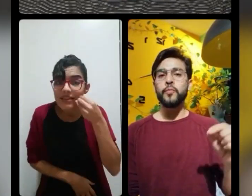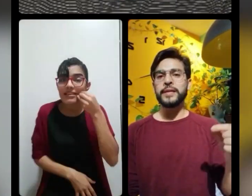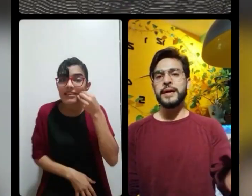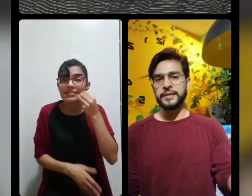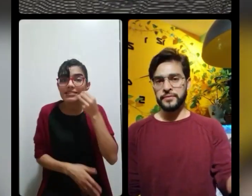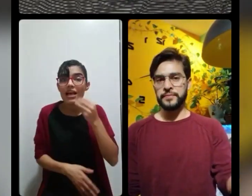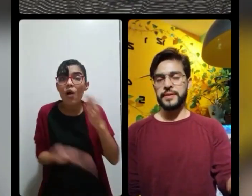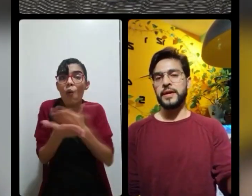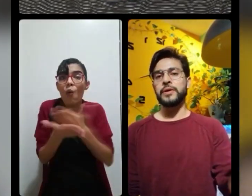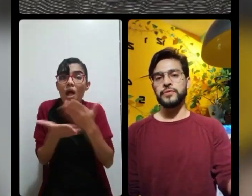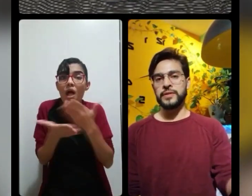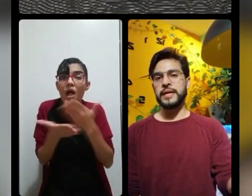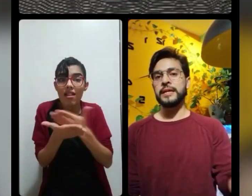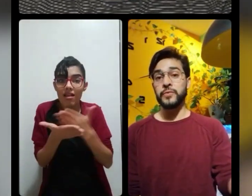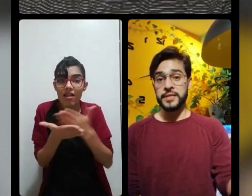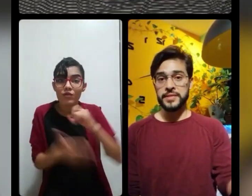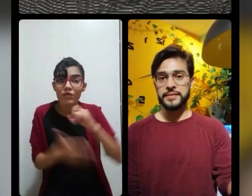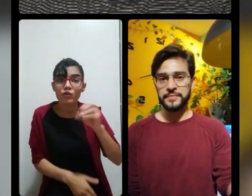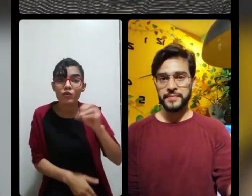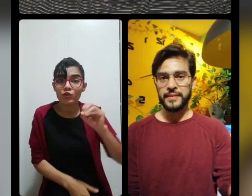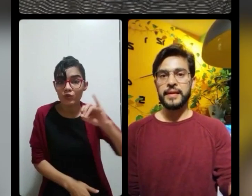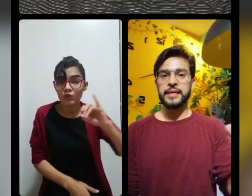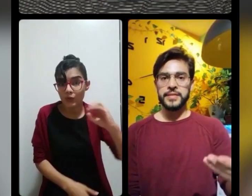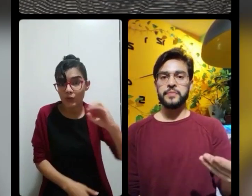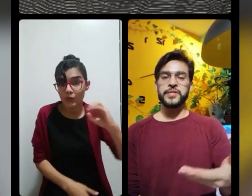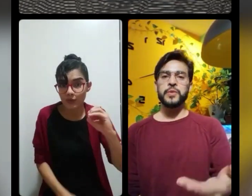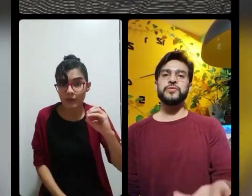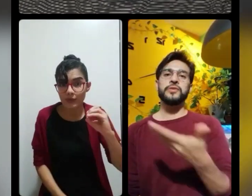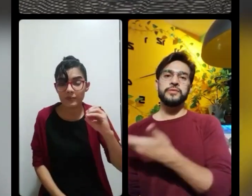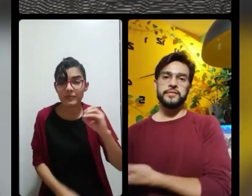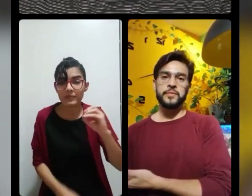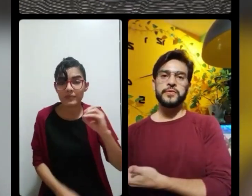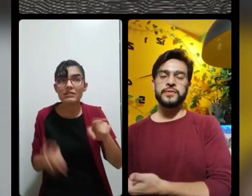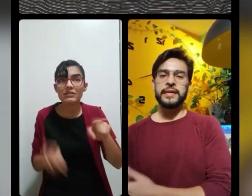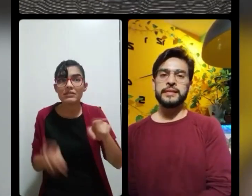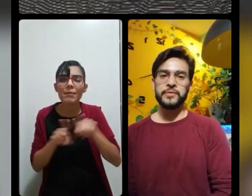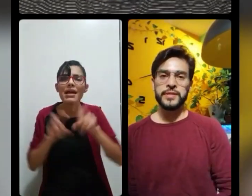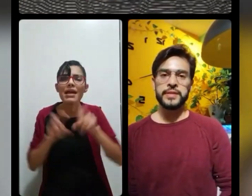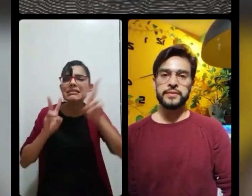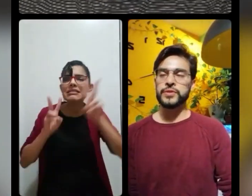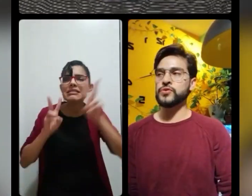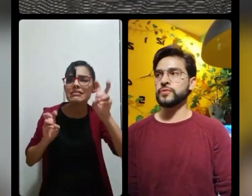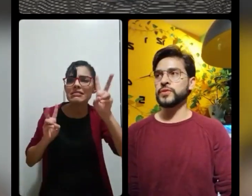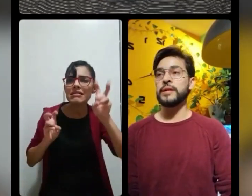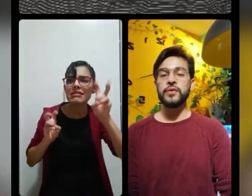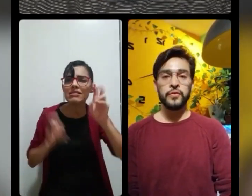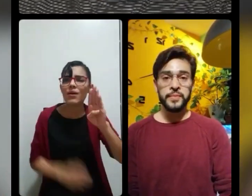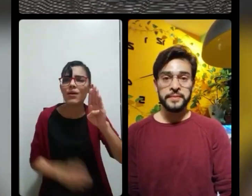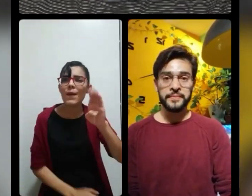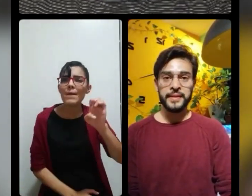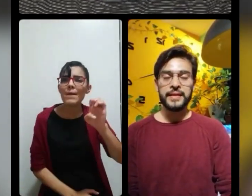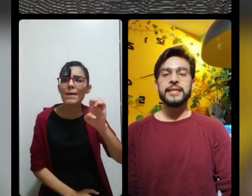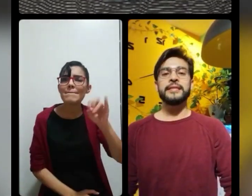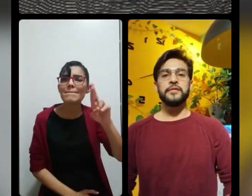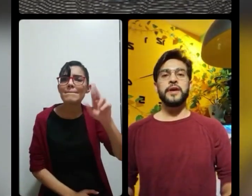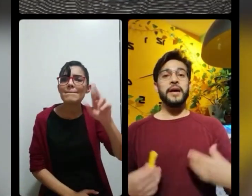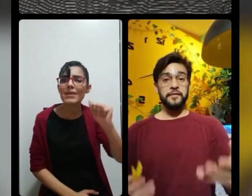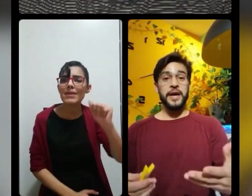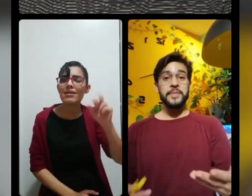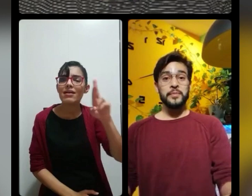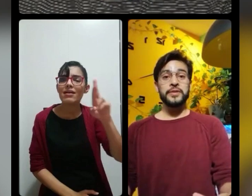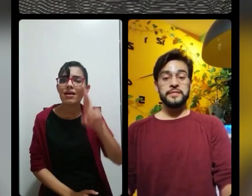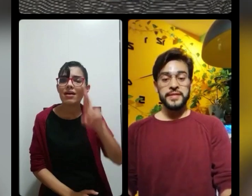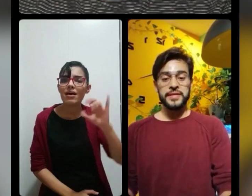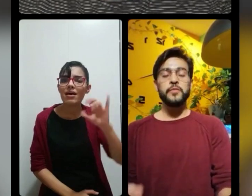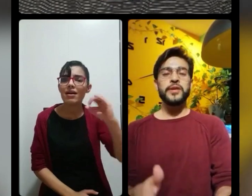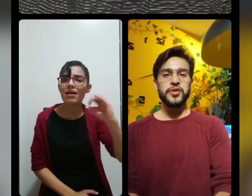citava Rubem Dario, que é um autor nicaragüense. Esse mesmo autor que eu tive a oportunidade de conhecer nos estudos na Colômbia. Então,